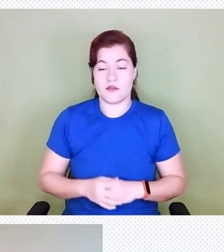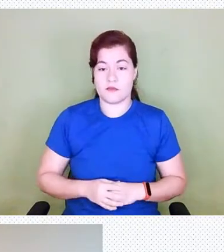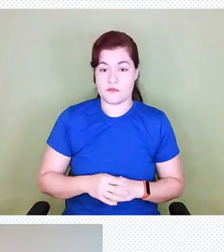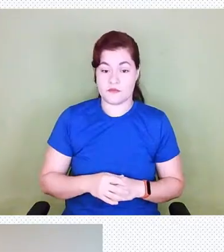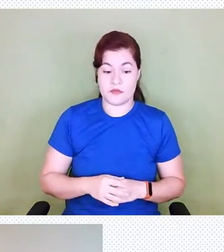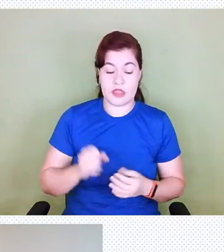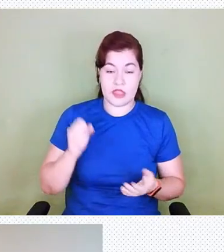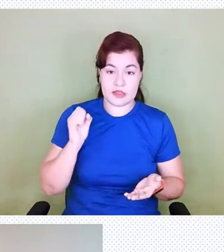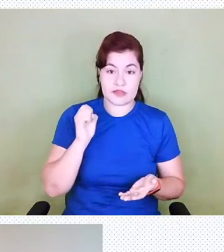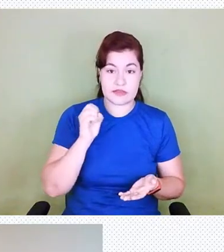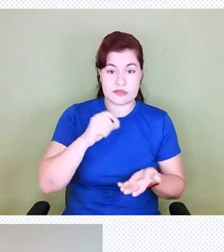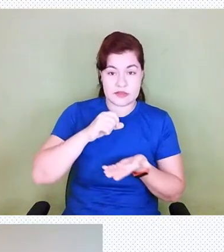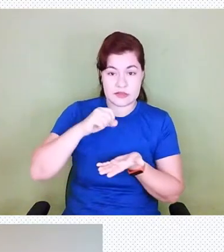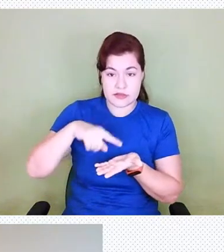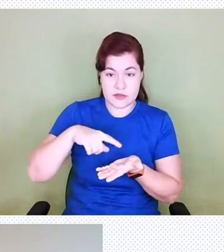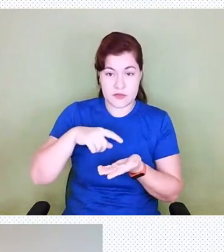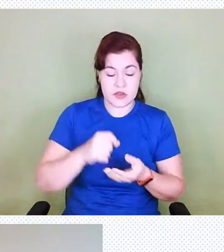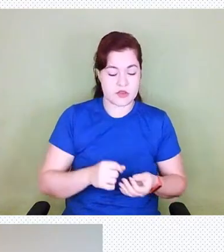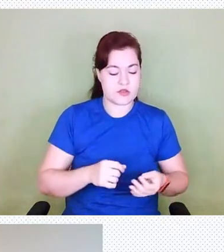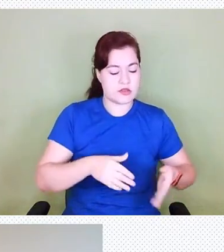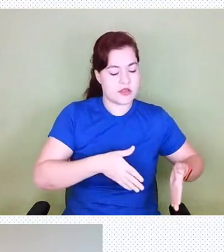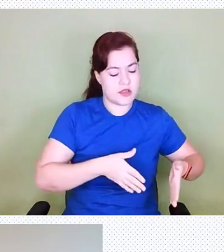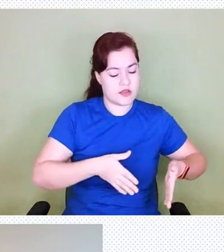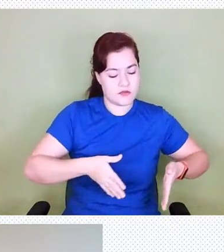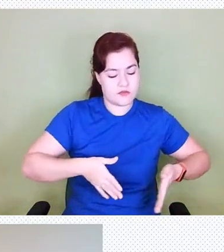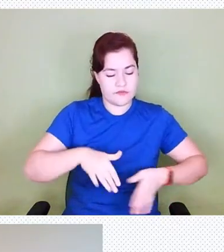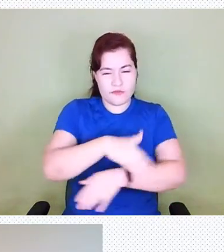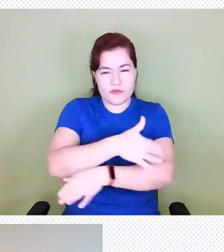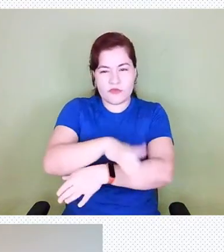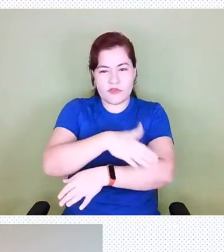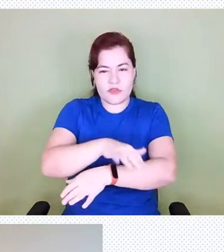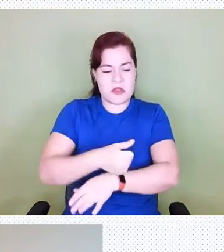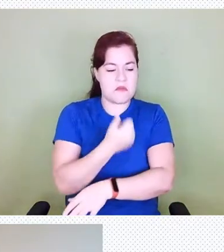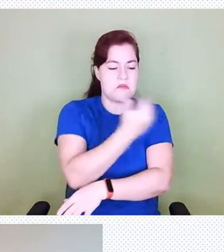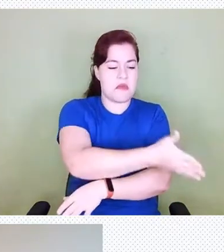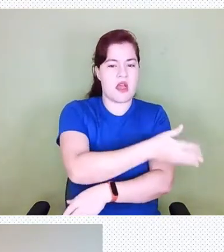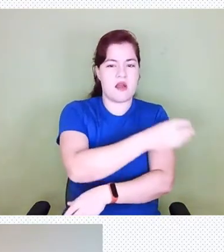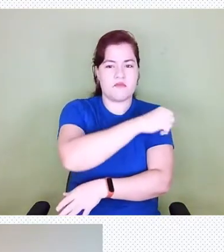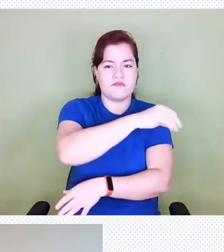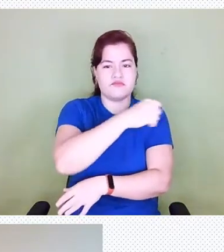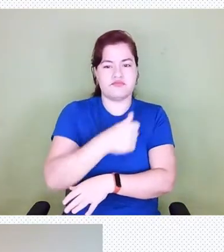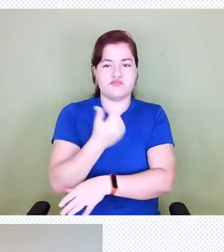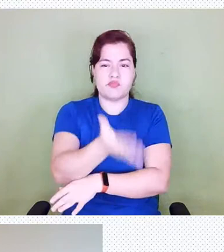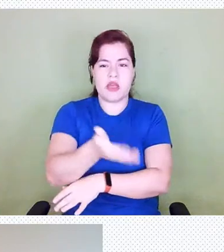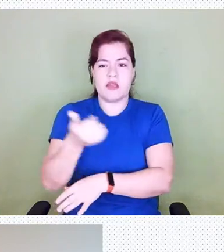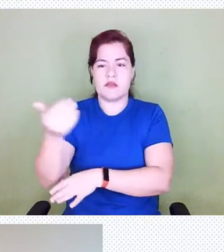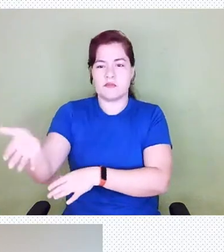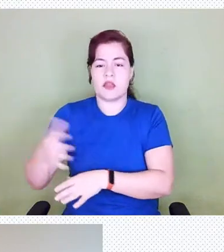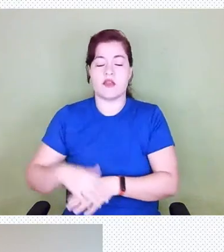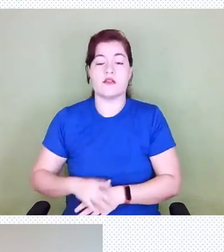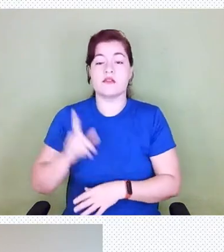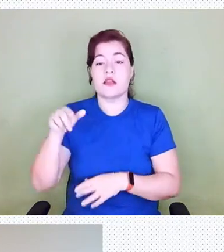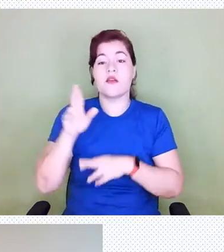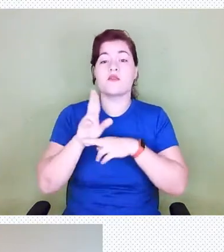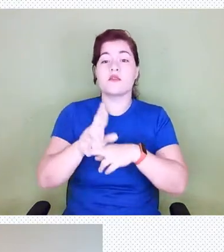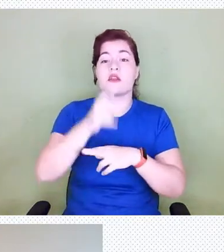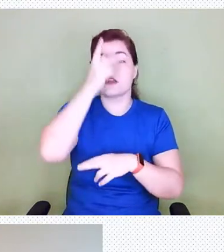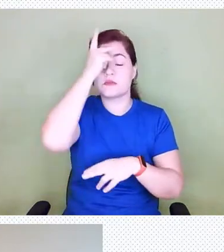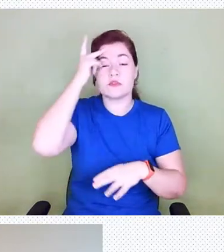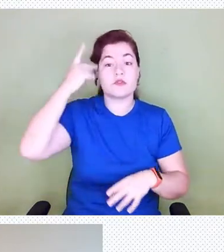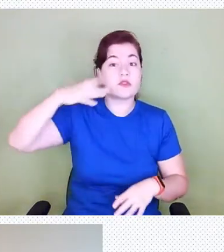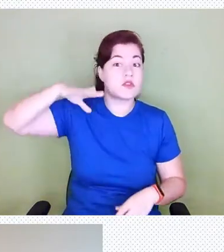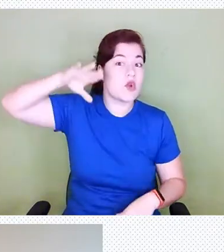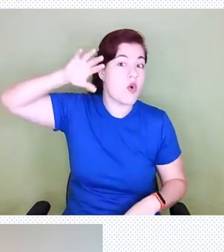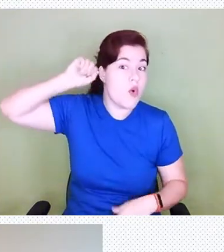beira do caminho representam as pessoas que ouvem falar das bênçãos do Evangelho, até